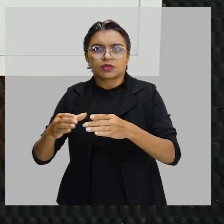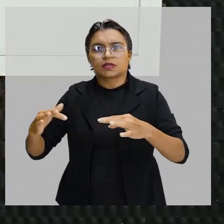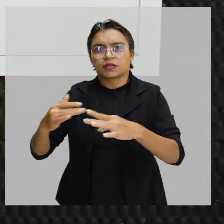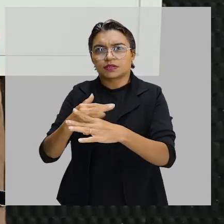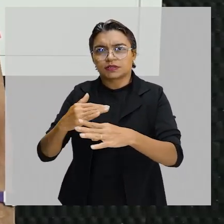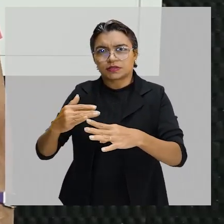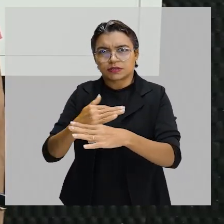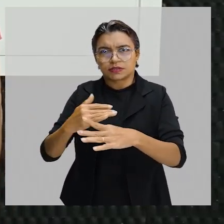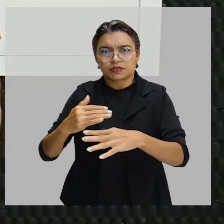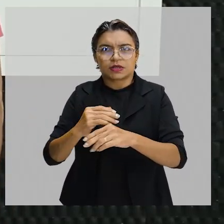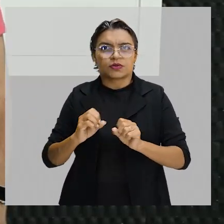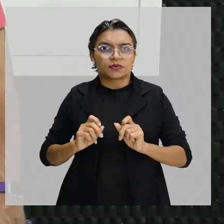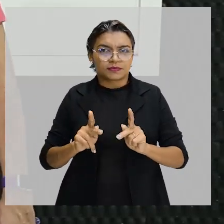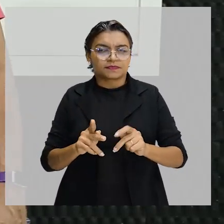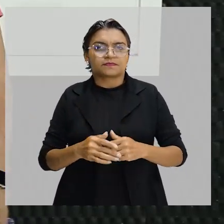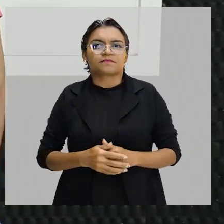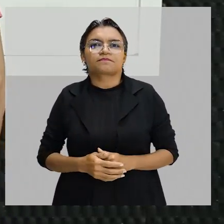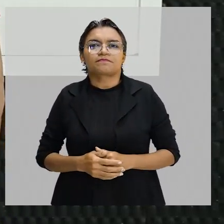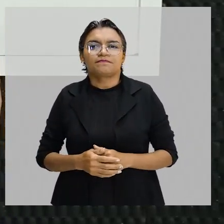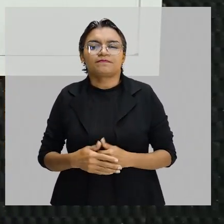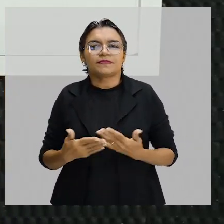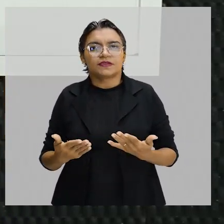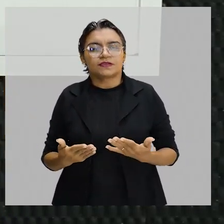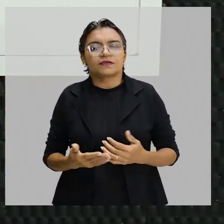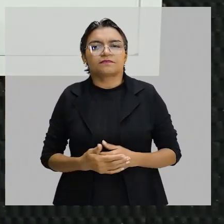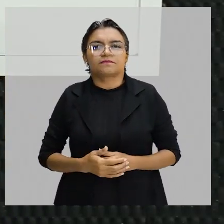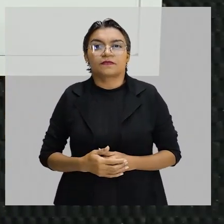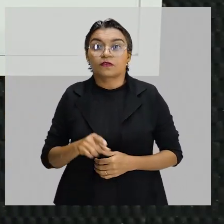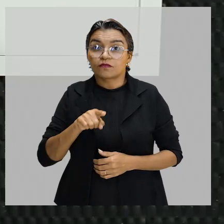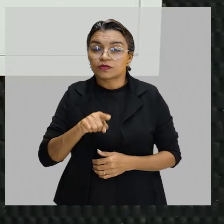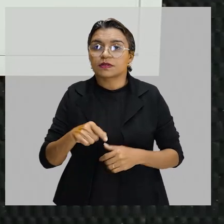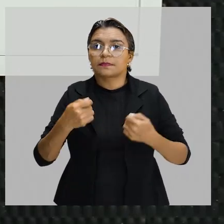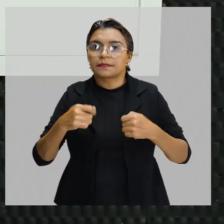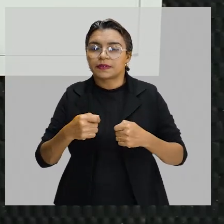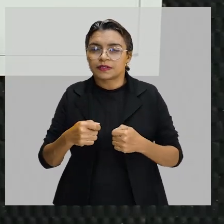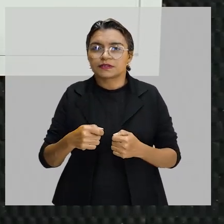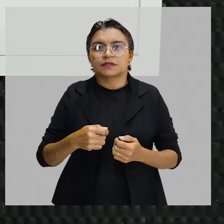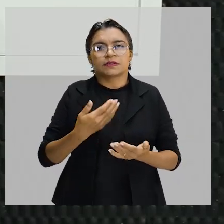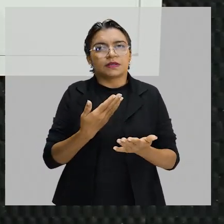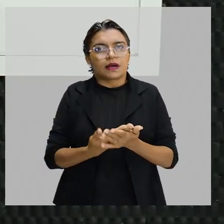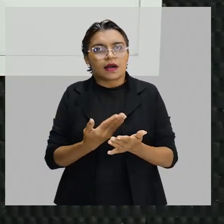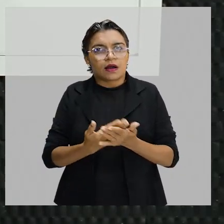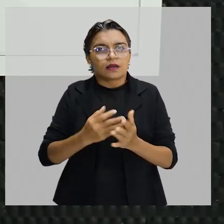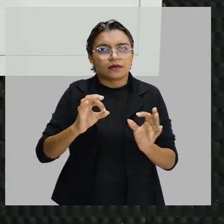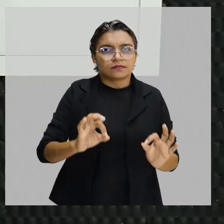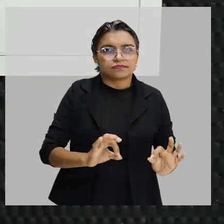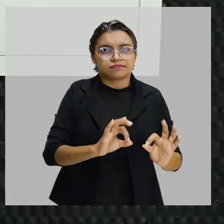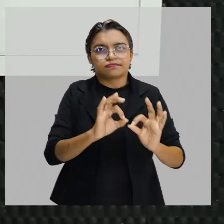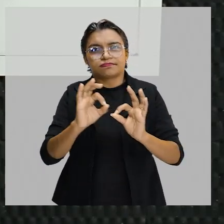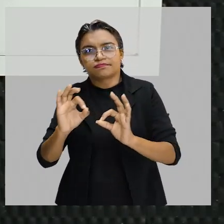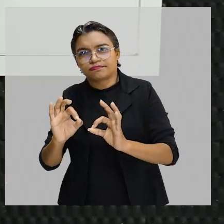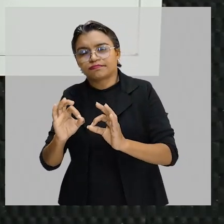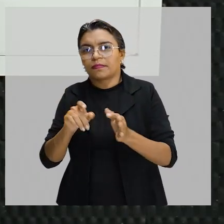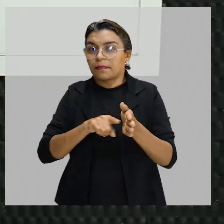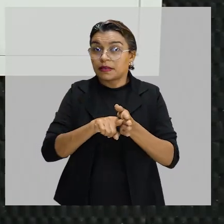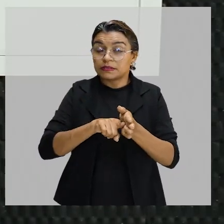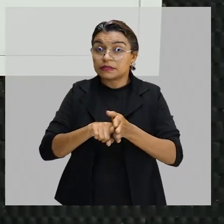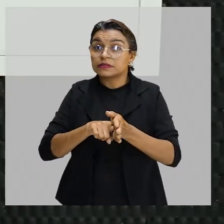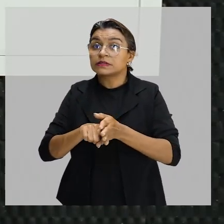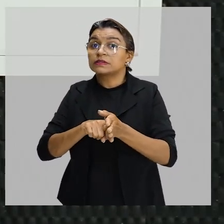e na cidade. Tá? Por isso eu te convido a acompanhar mais aulas sobre isso, para que a gente tenha ali,